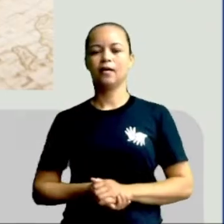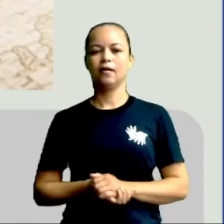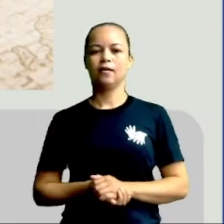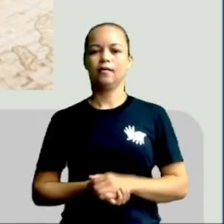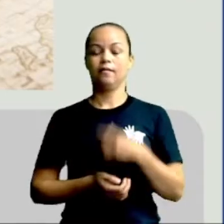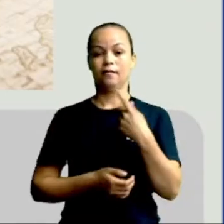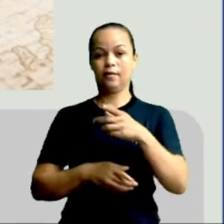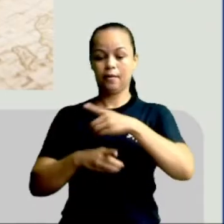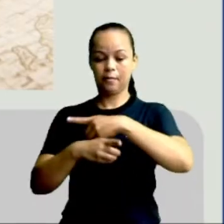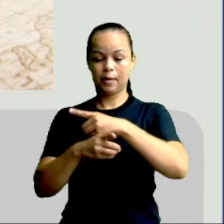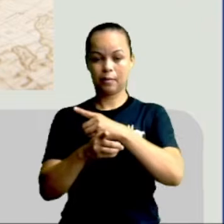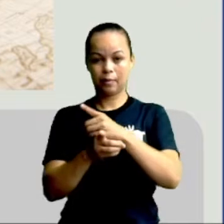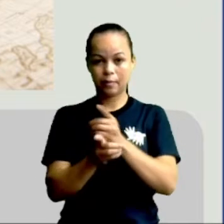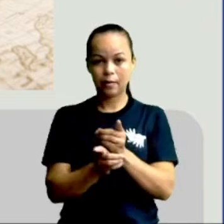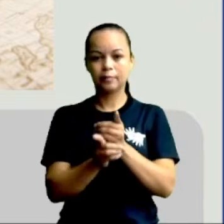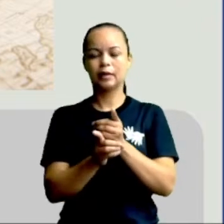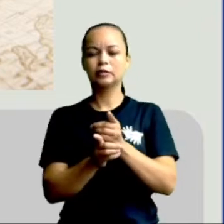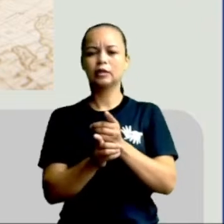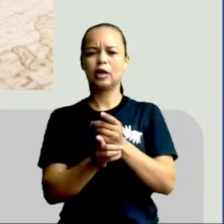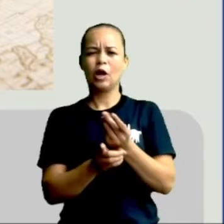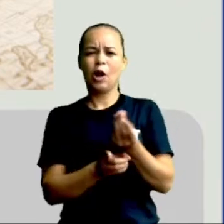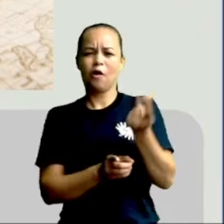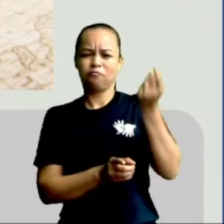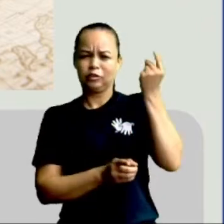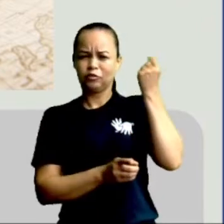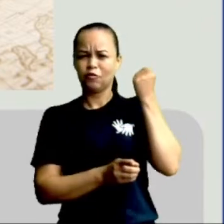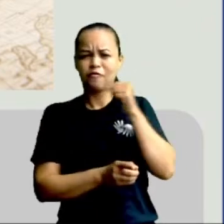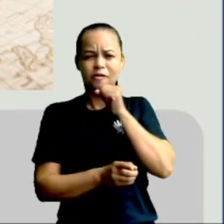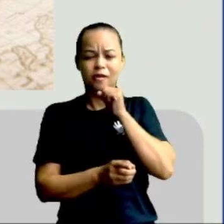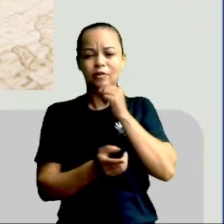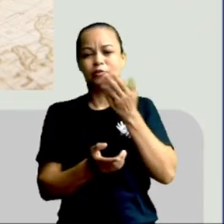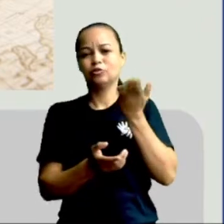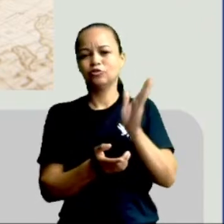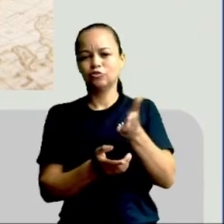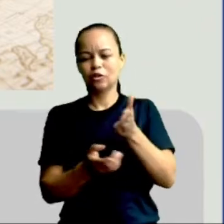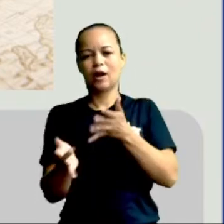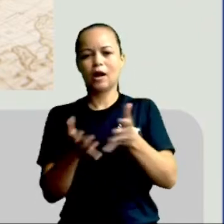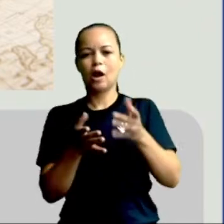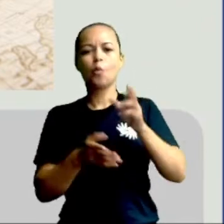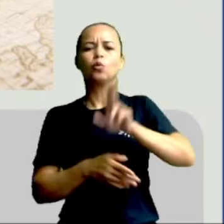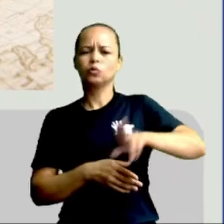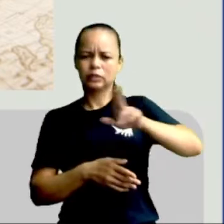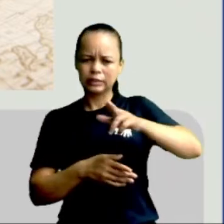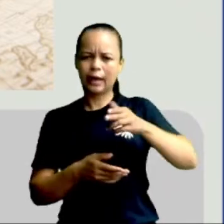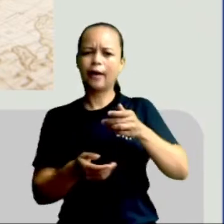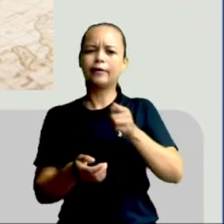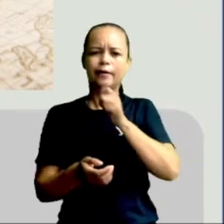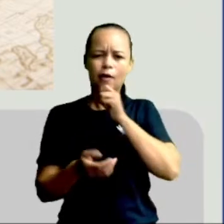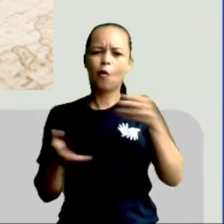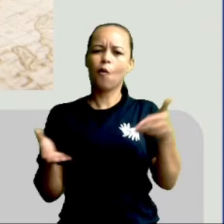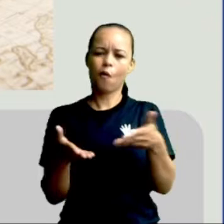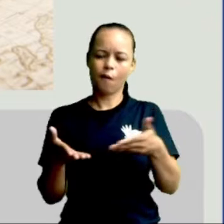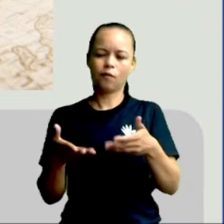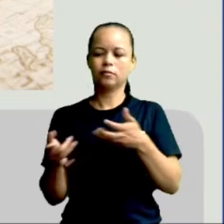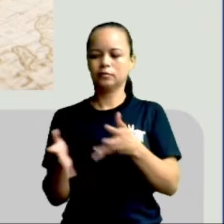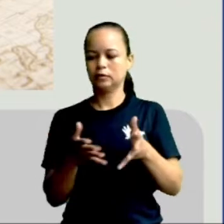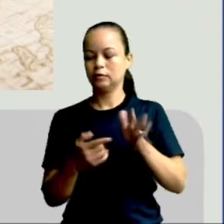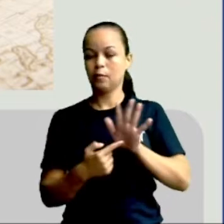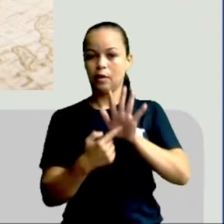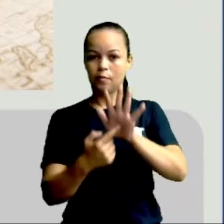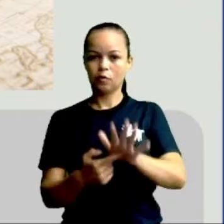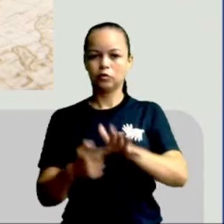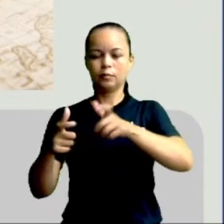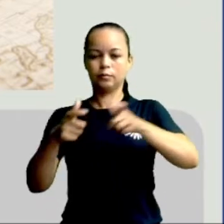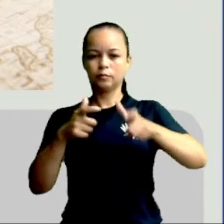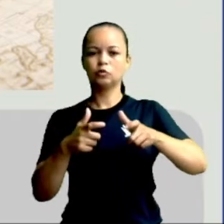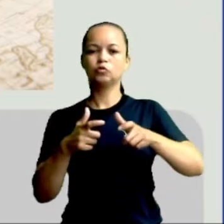bússola é um antigo instrumento de localização. Ela é usada até os dias de hoje, tá, gente? Ela serve para identificar a localização